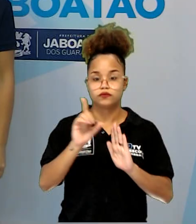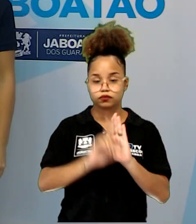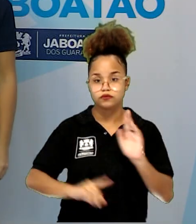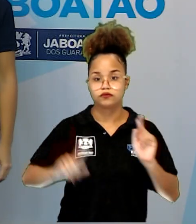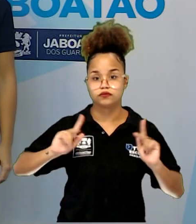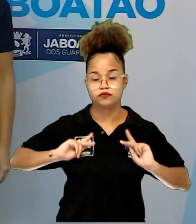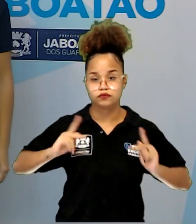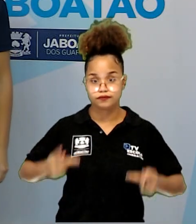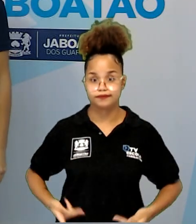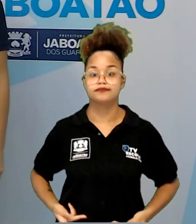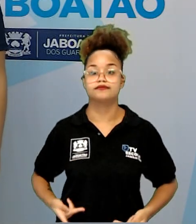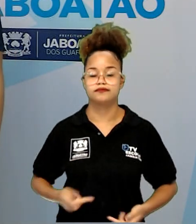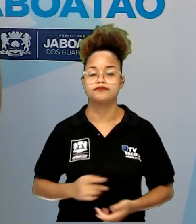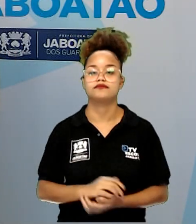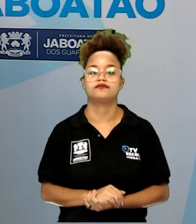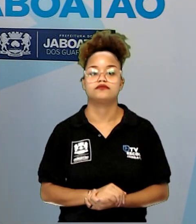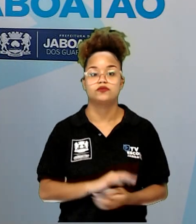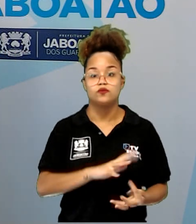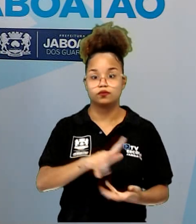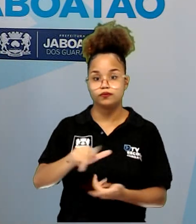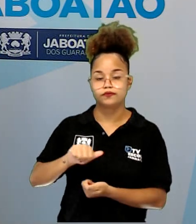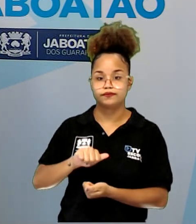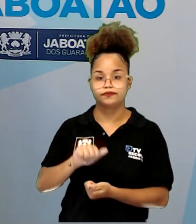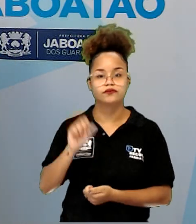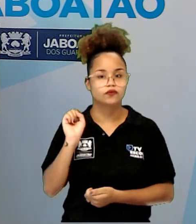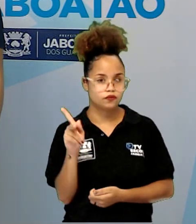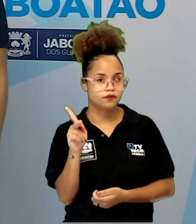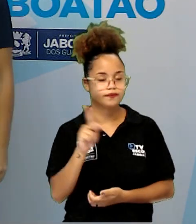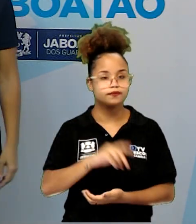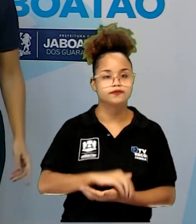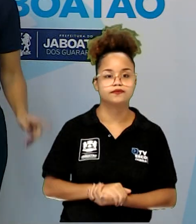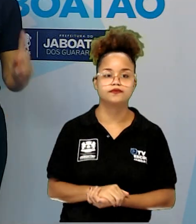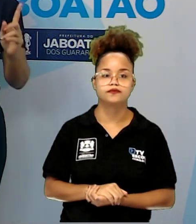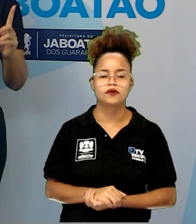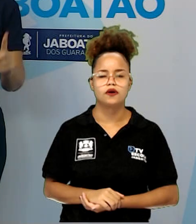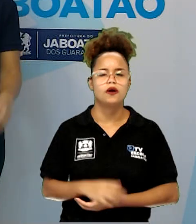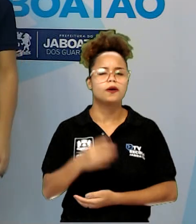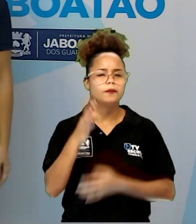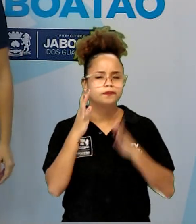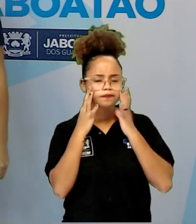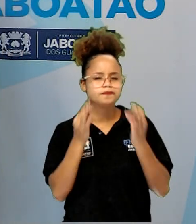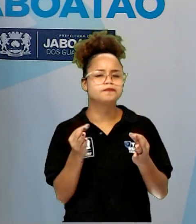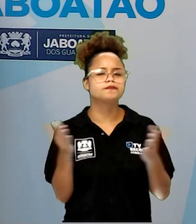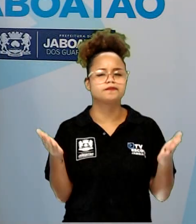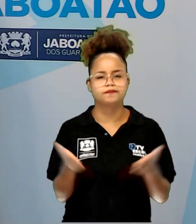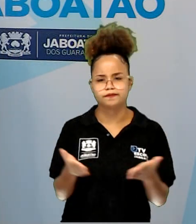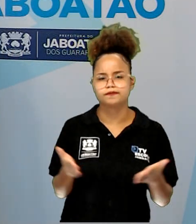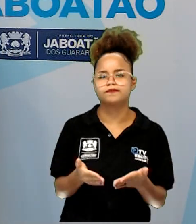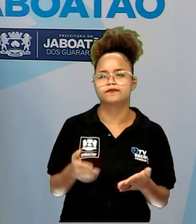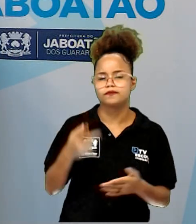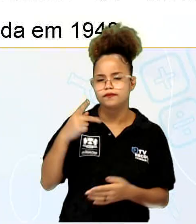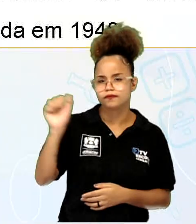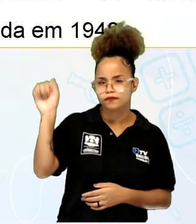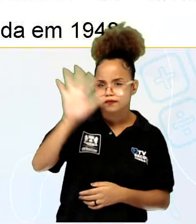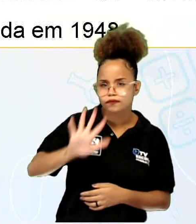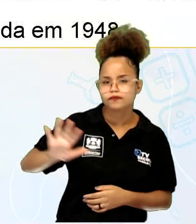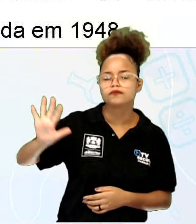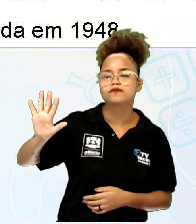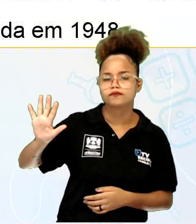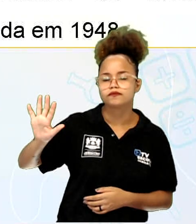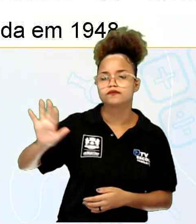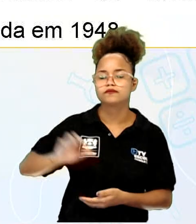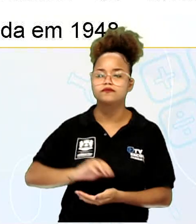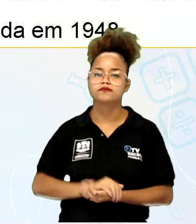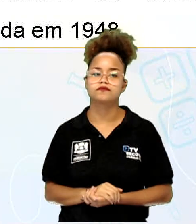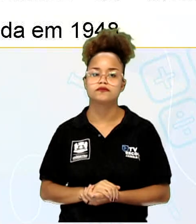Direitos Humanos. Tudo bem até aí? Presta bem atenção aqui na sua TV.